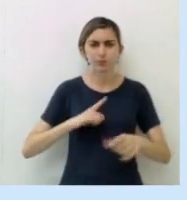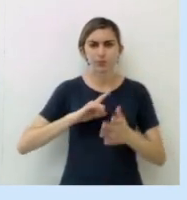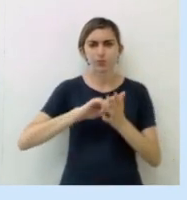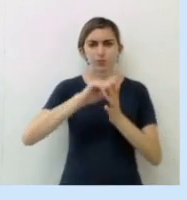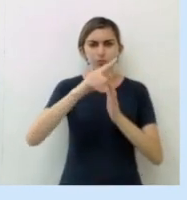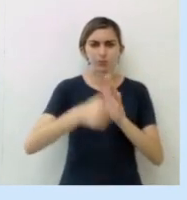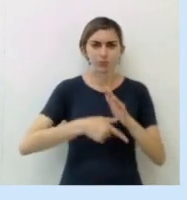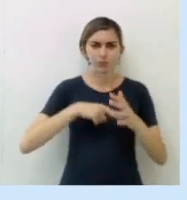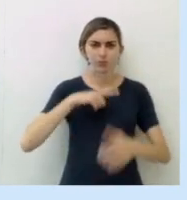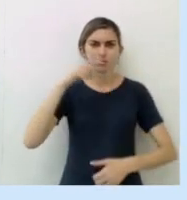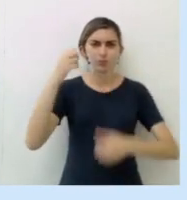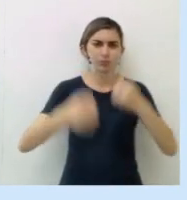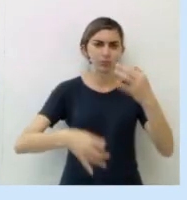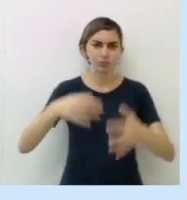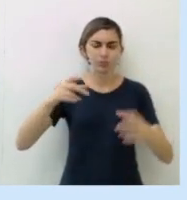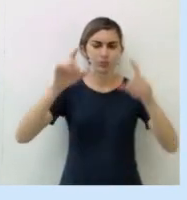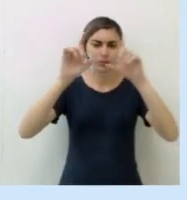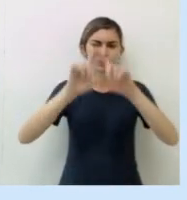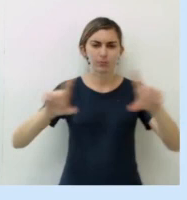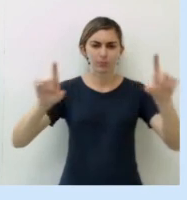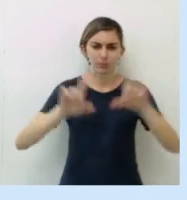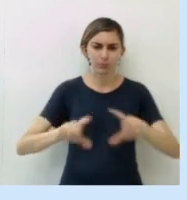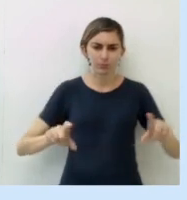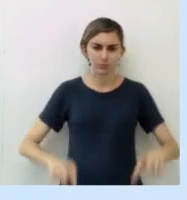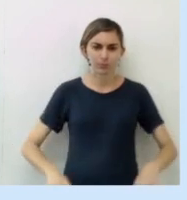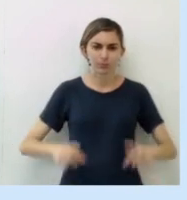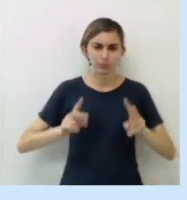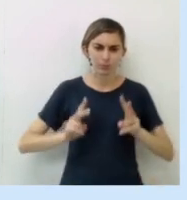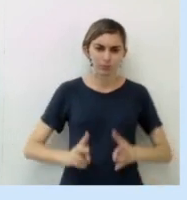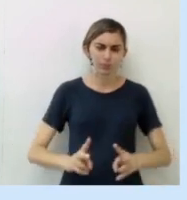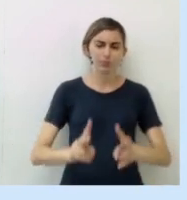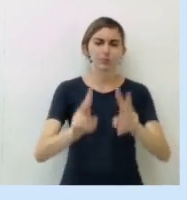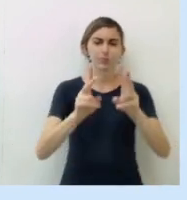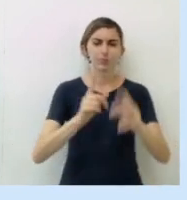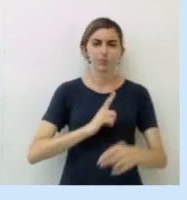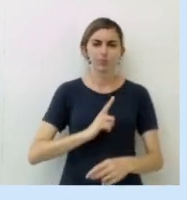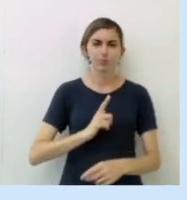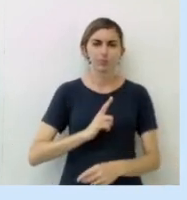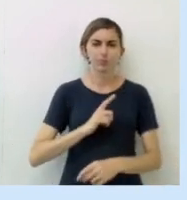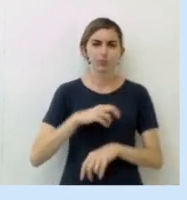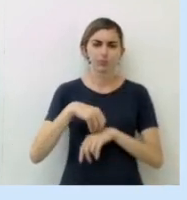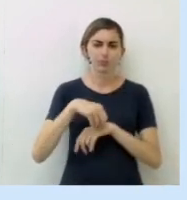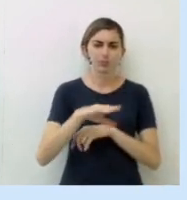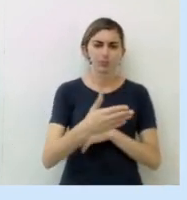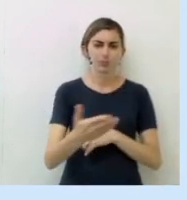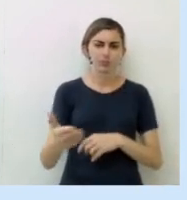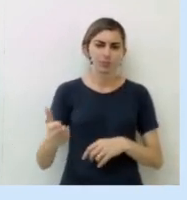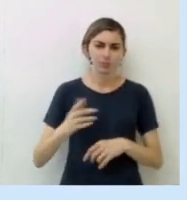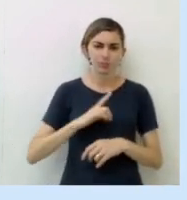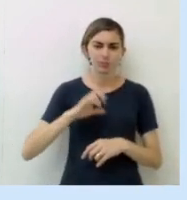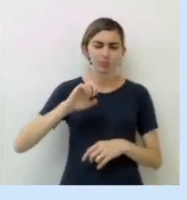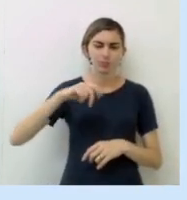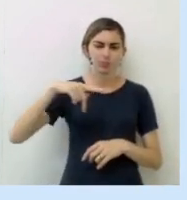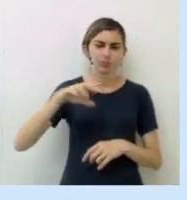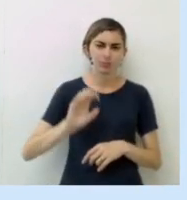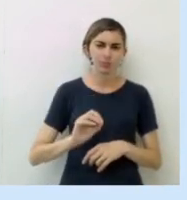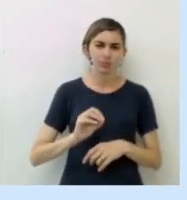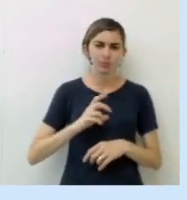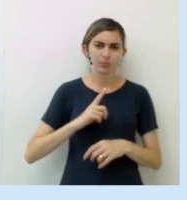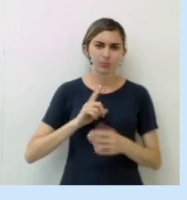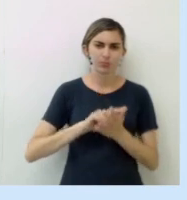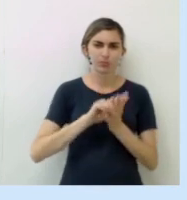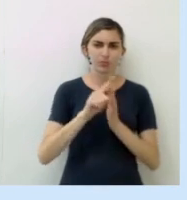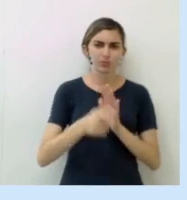gênero narrativo é em prosa. E continuando, eu tenho aqui para vocês a questão do épico, certo?